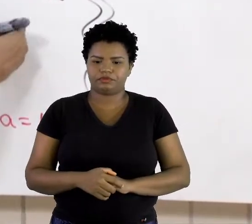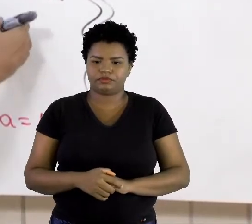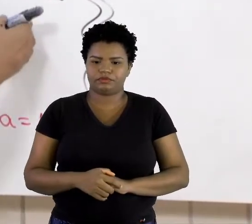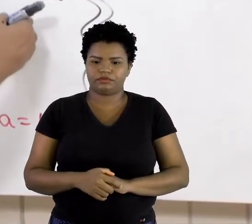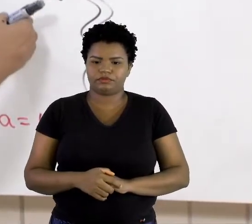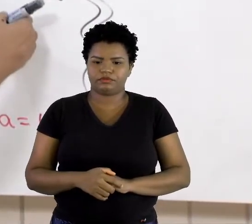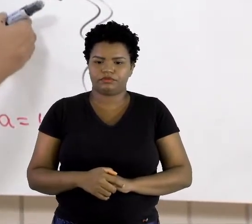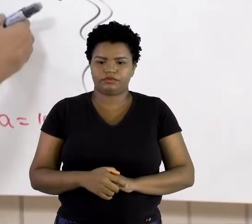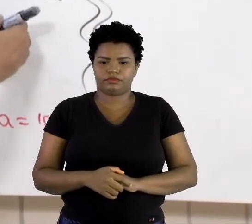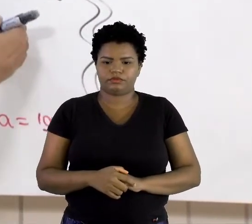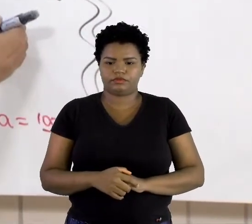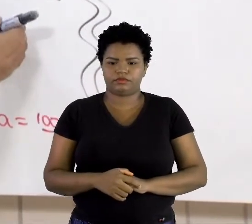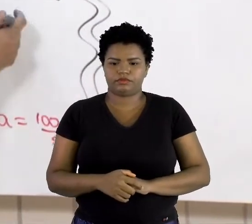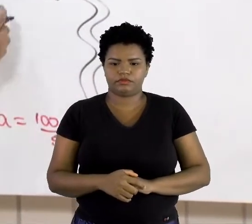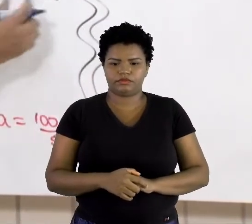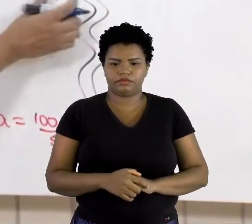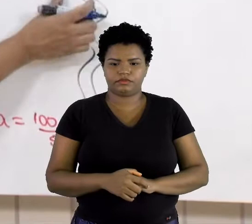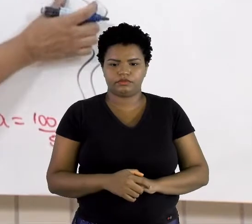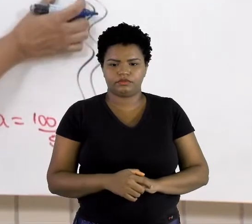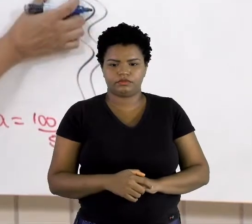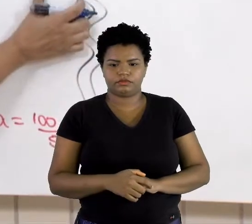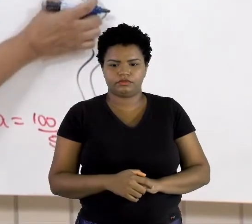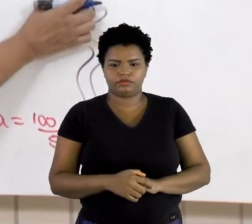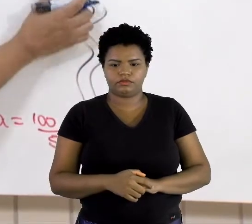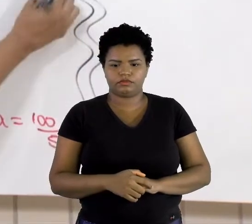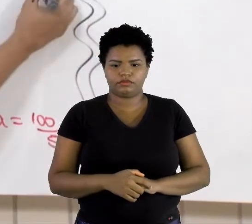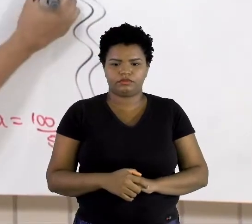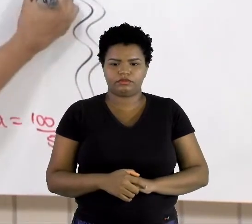essa reta A, reta C.